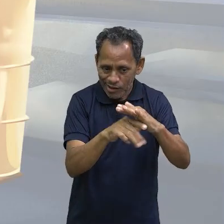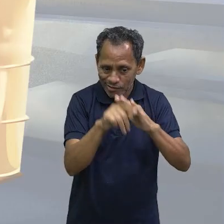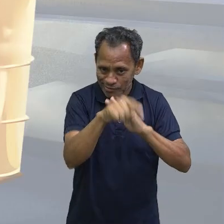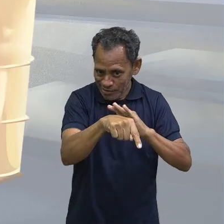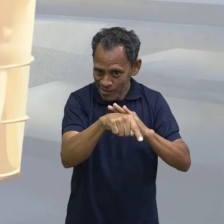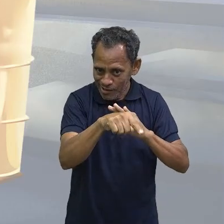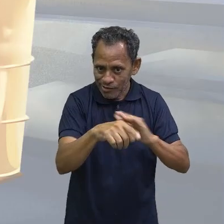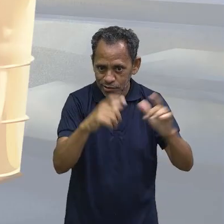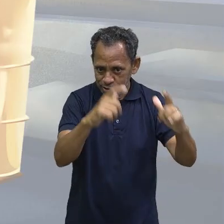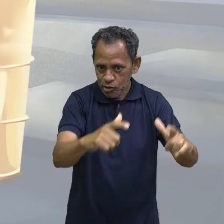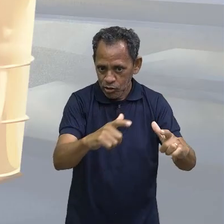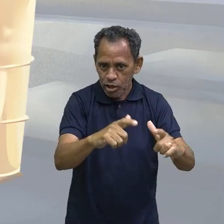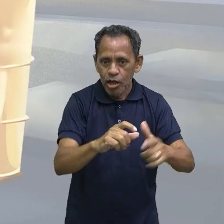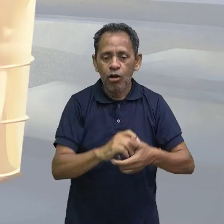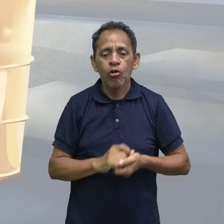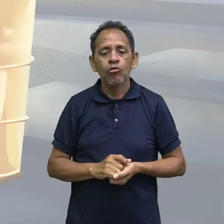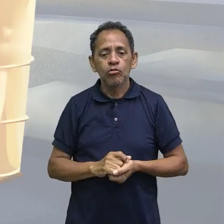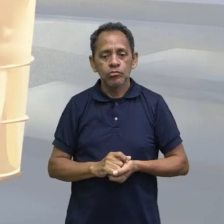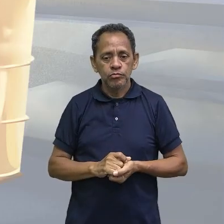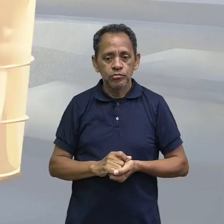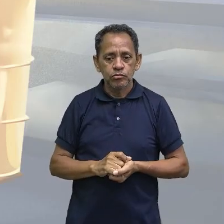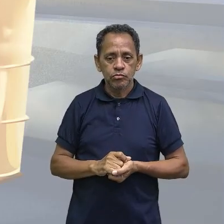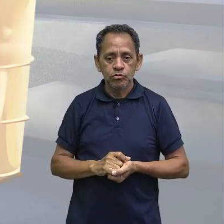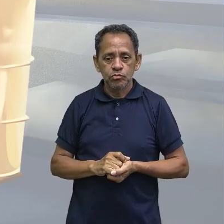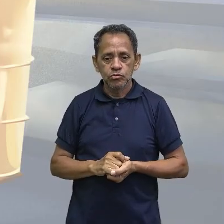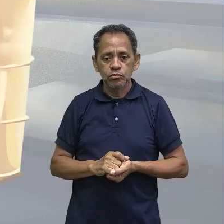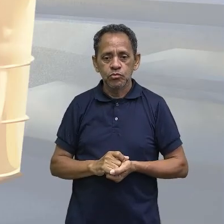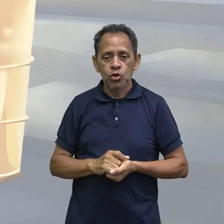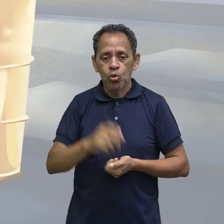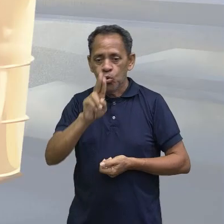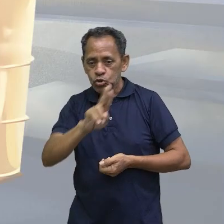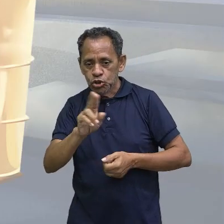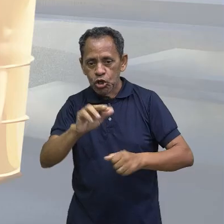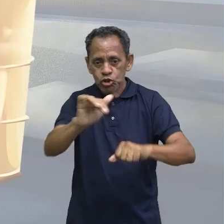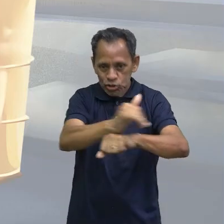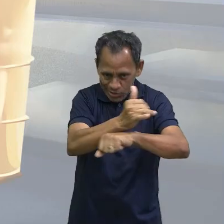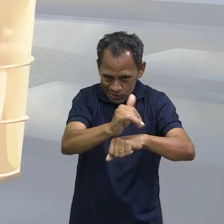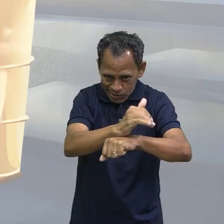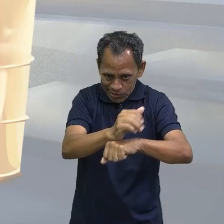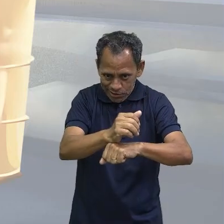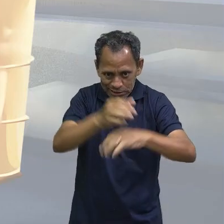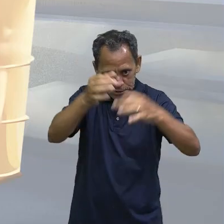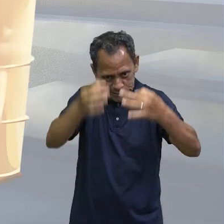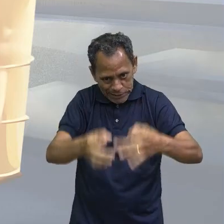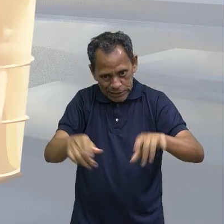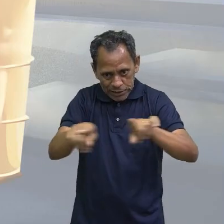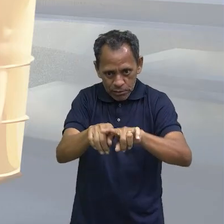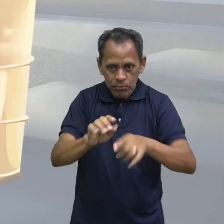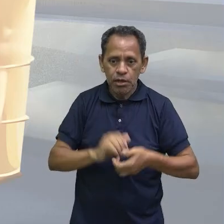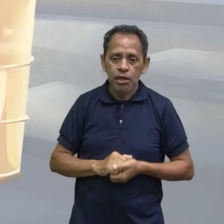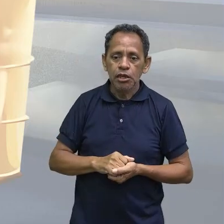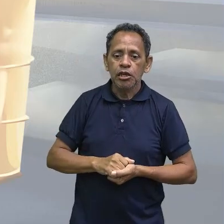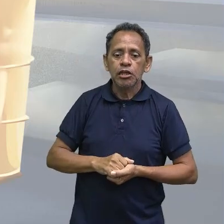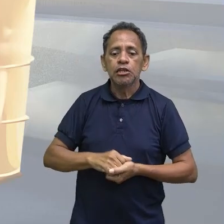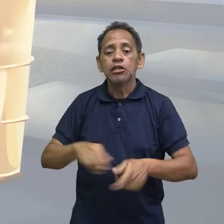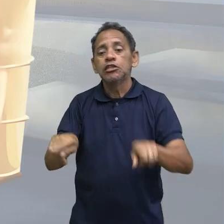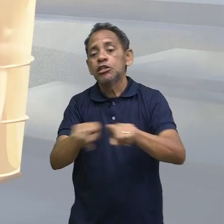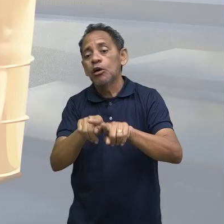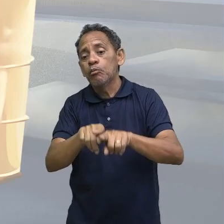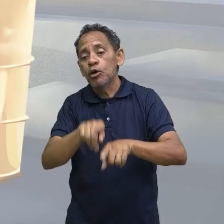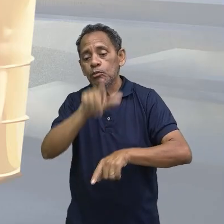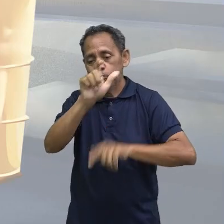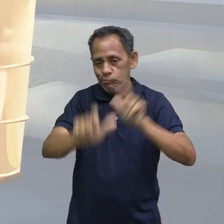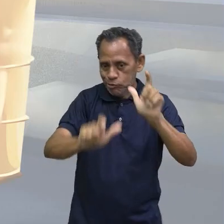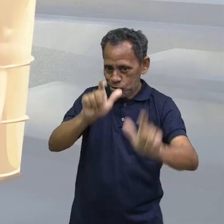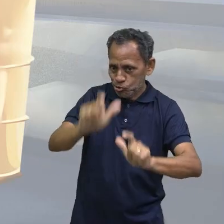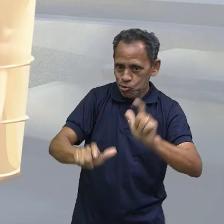da maneira correta, ele acaba não causando riscos para as pessoas que estão ali manipulando, tá? Mas é claro que